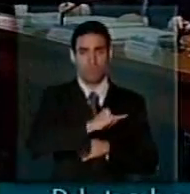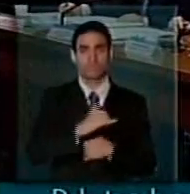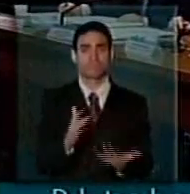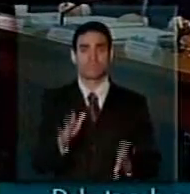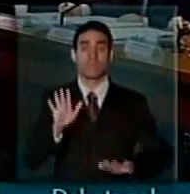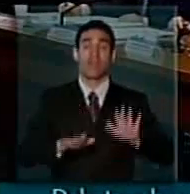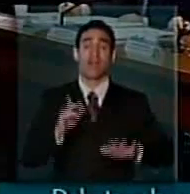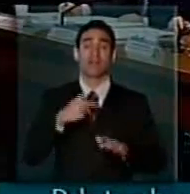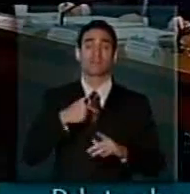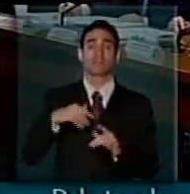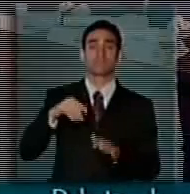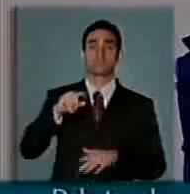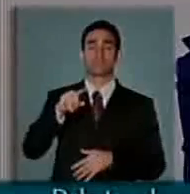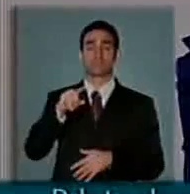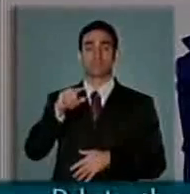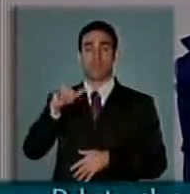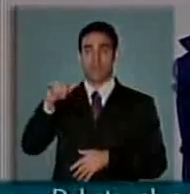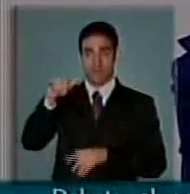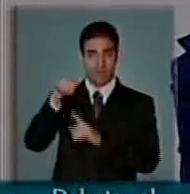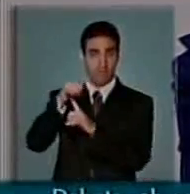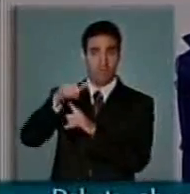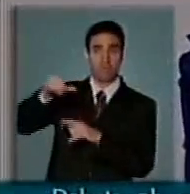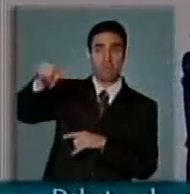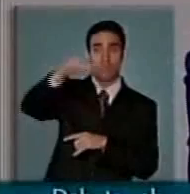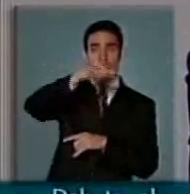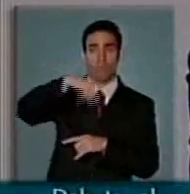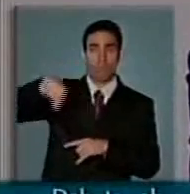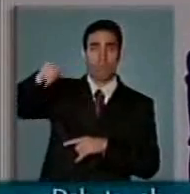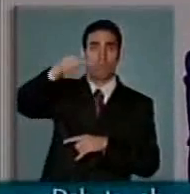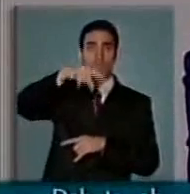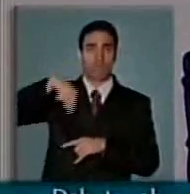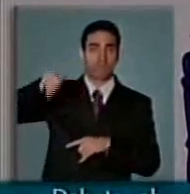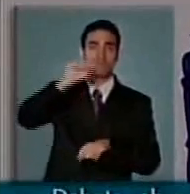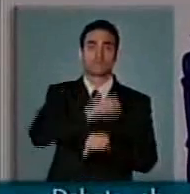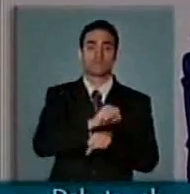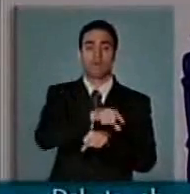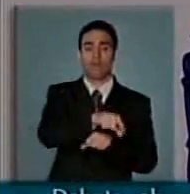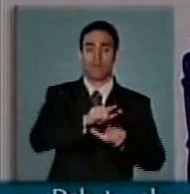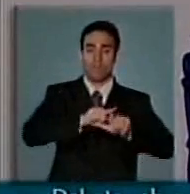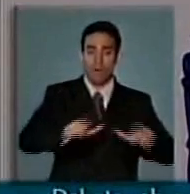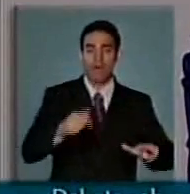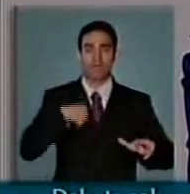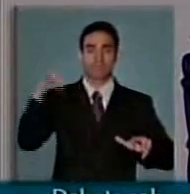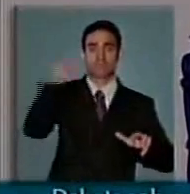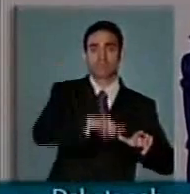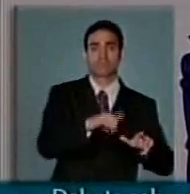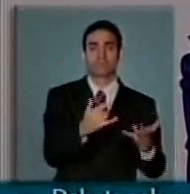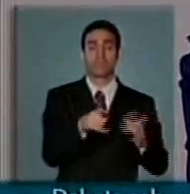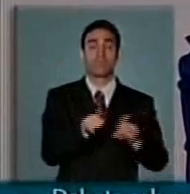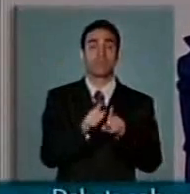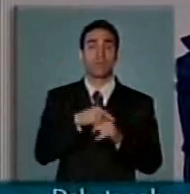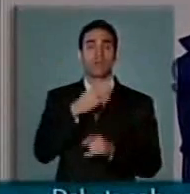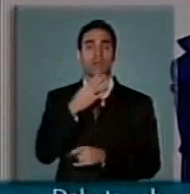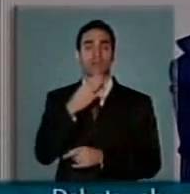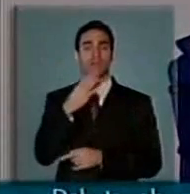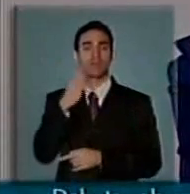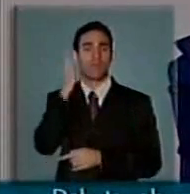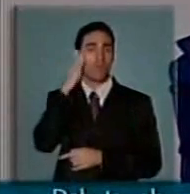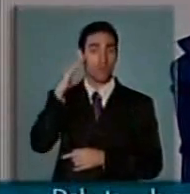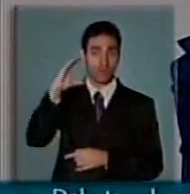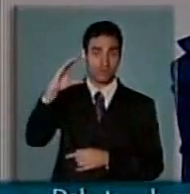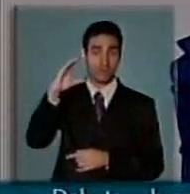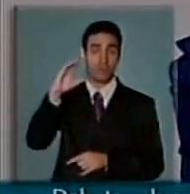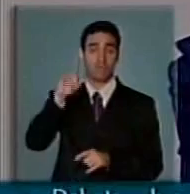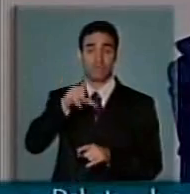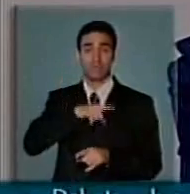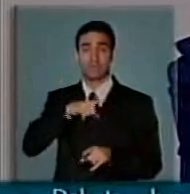é para ter um local no pátio de estacionamento. Curitiba é outro local que, quando começa a fechar o tempo, nós temos que parar a